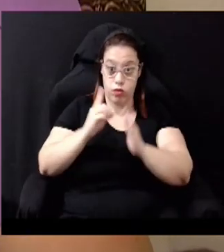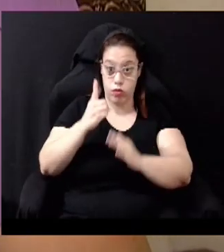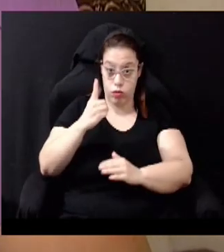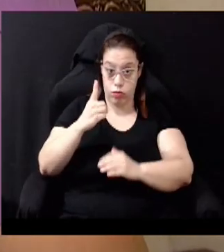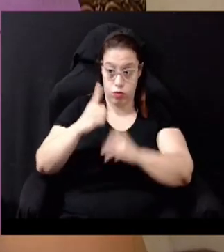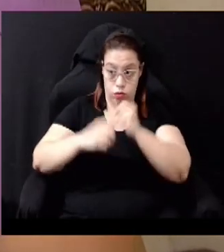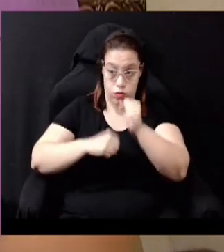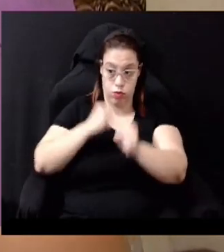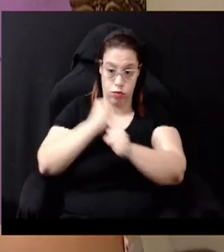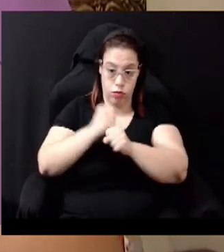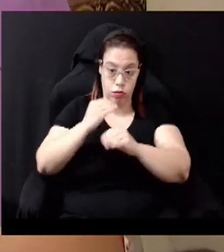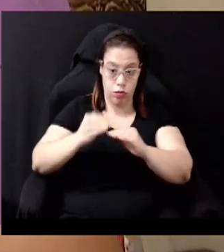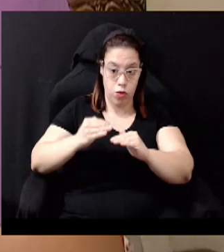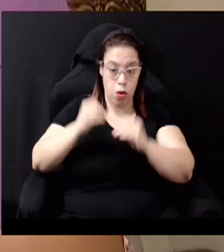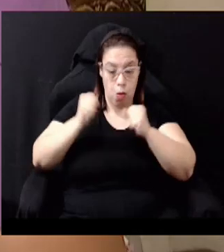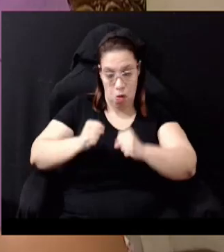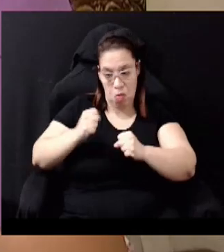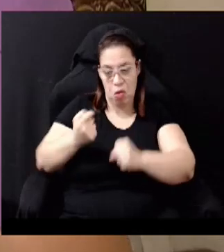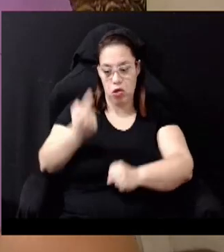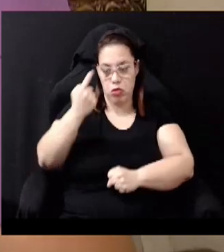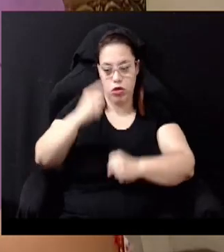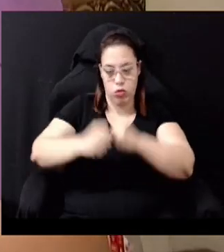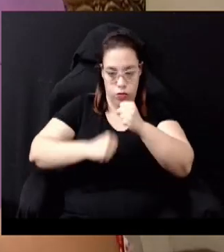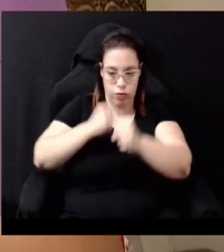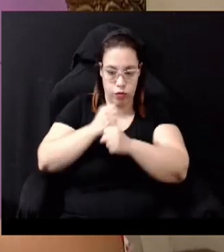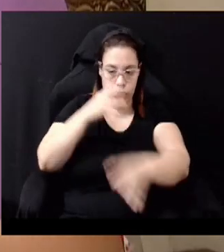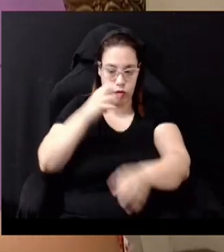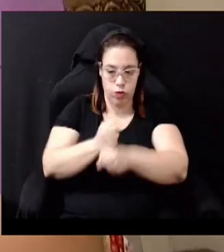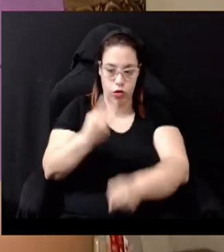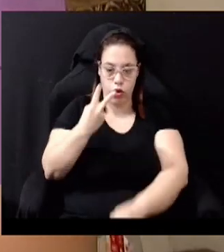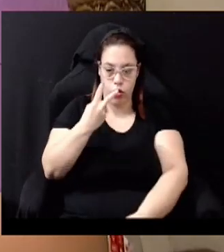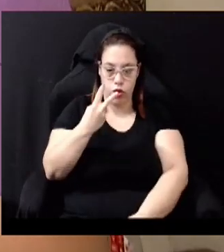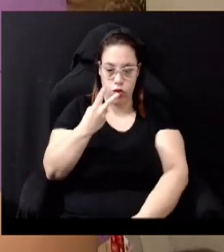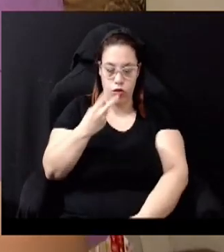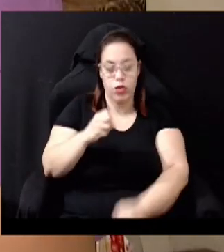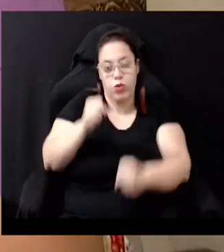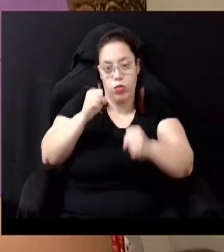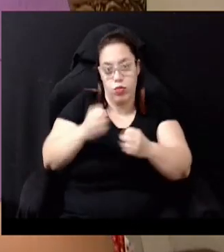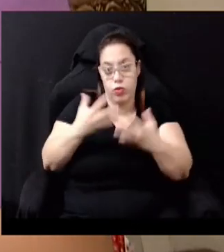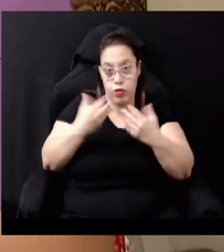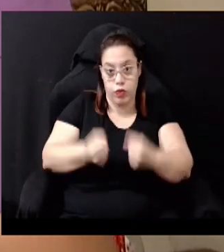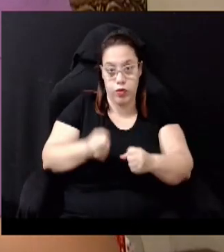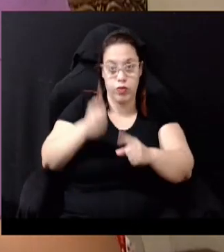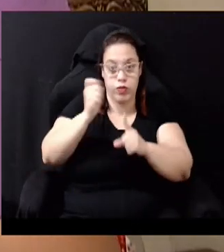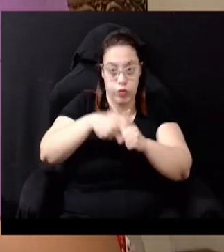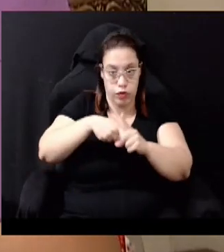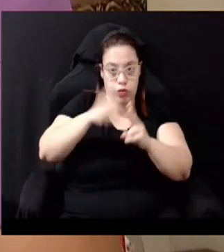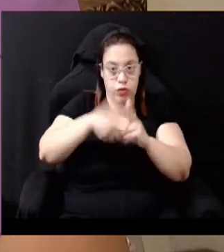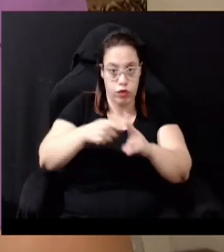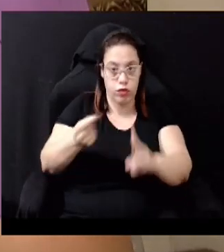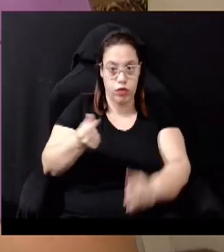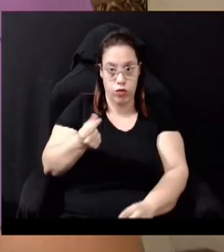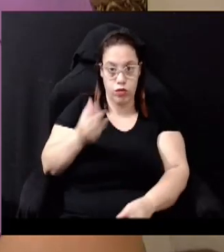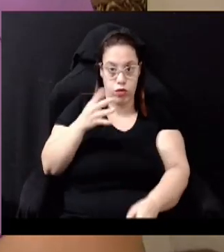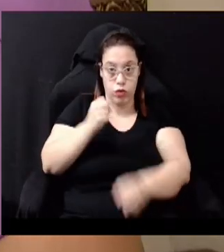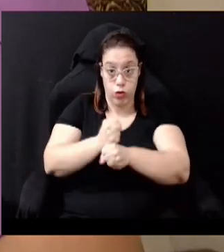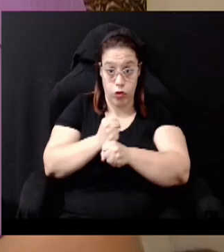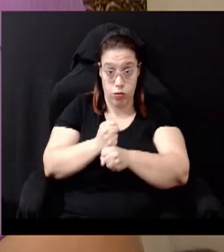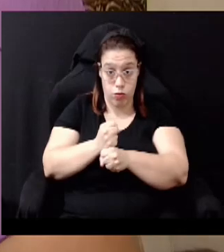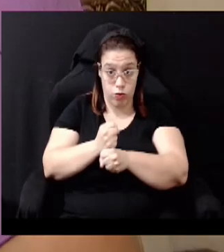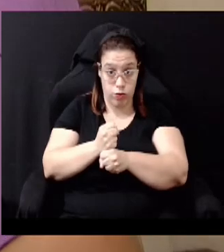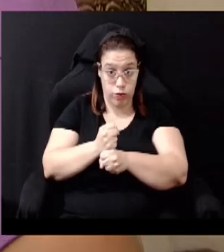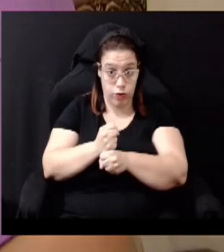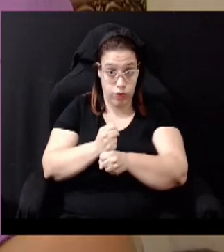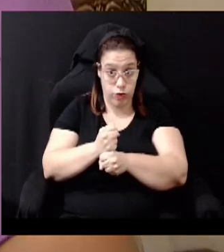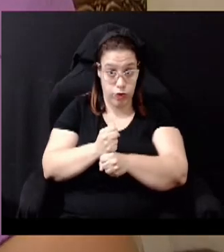por mais 1 ano, completando 2 anos, elas podem receber mensalmente um valor que complementa a sua renda. Essas 8